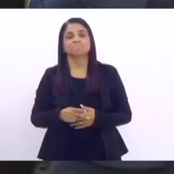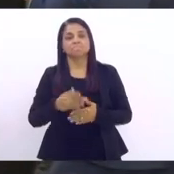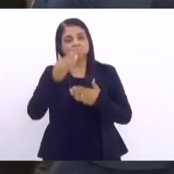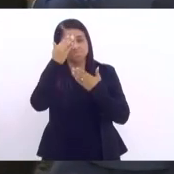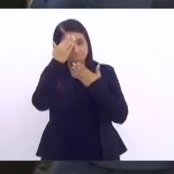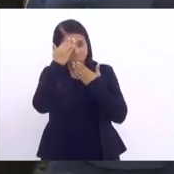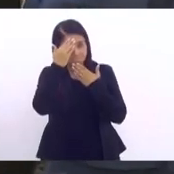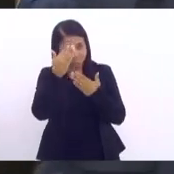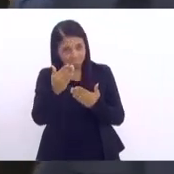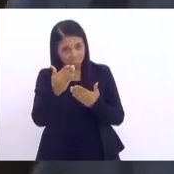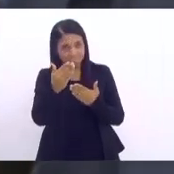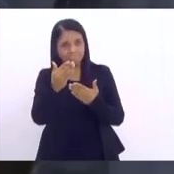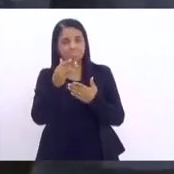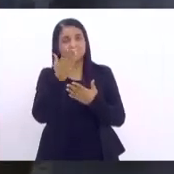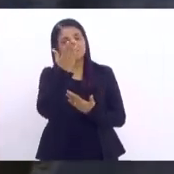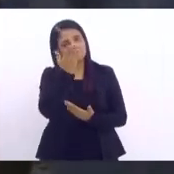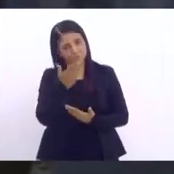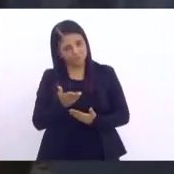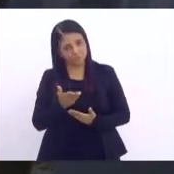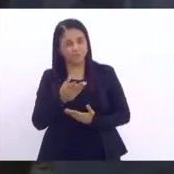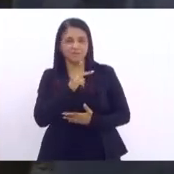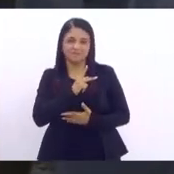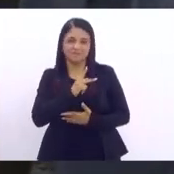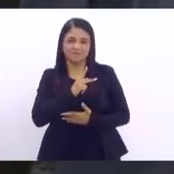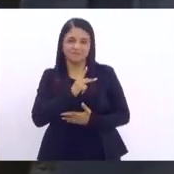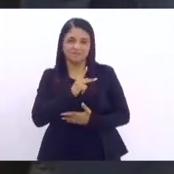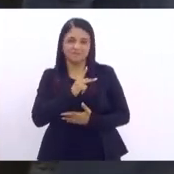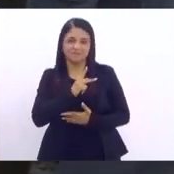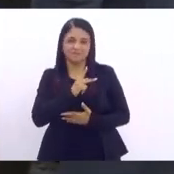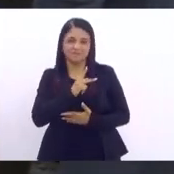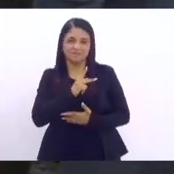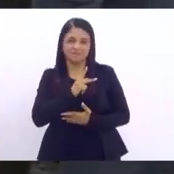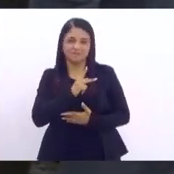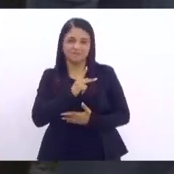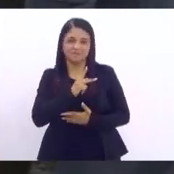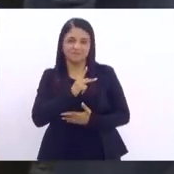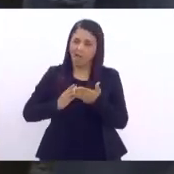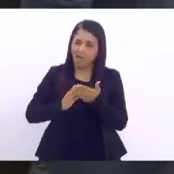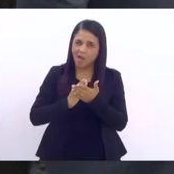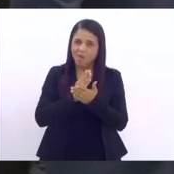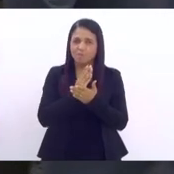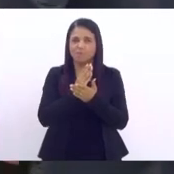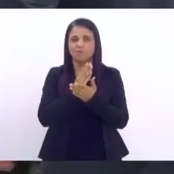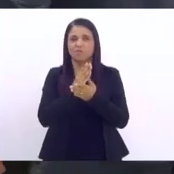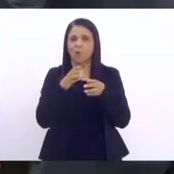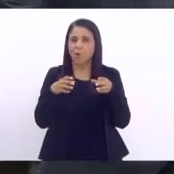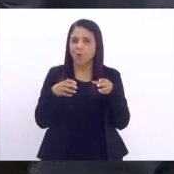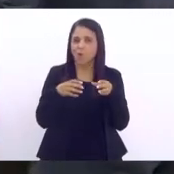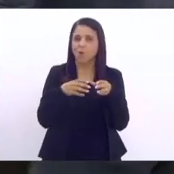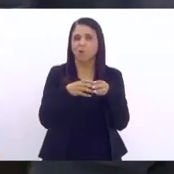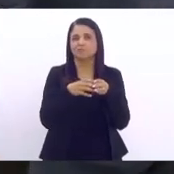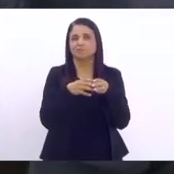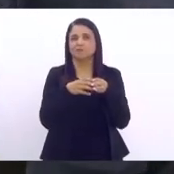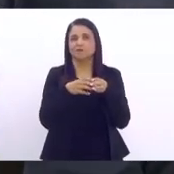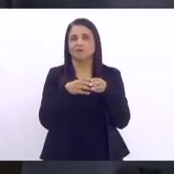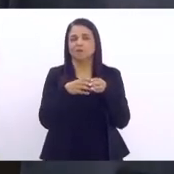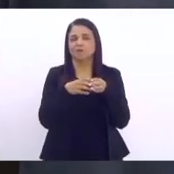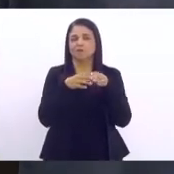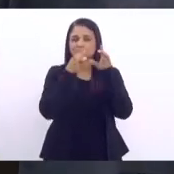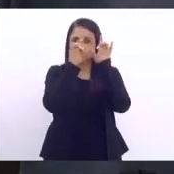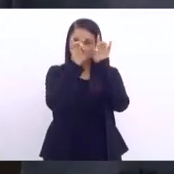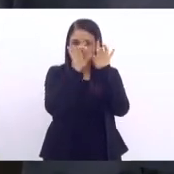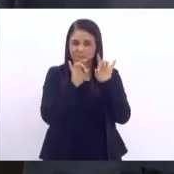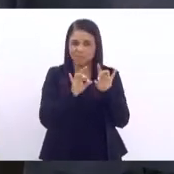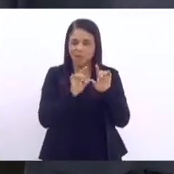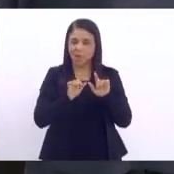Excelência, que aprovou a nossa comissão, que era aquela comissão especial de combate à desordem,